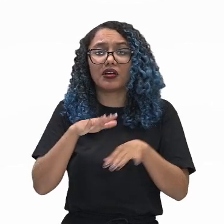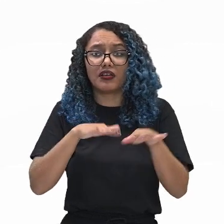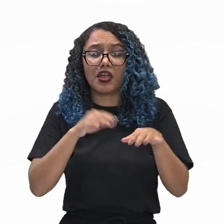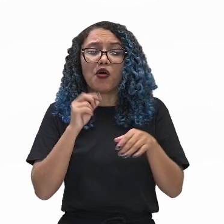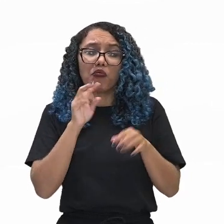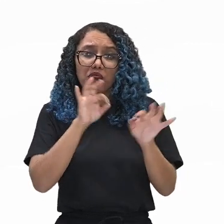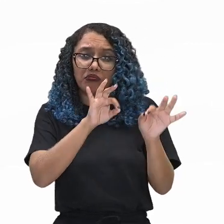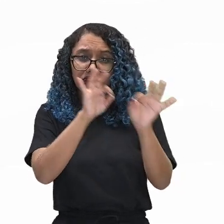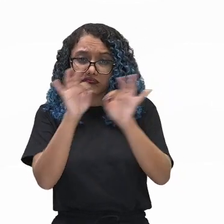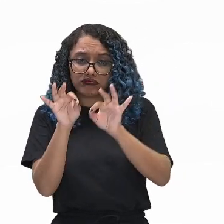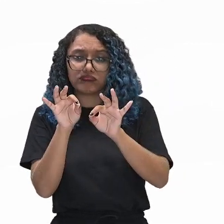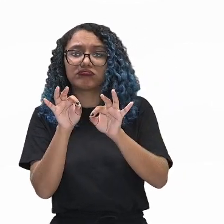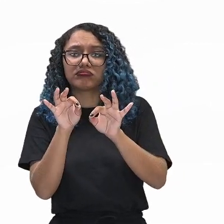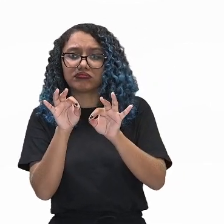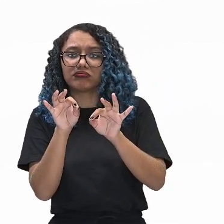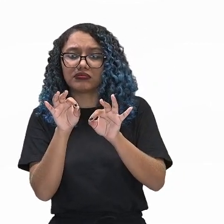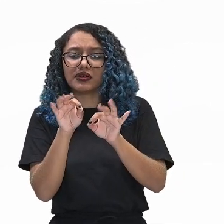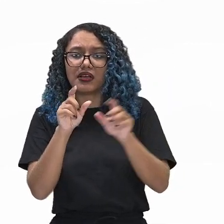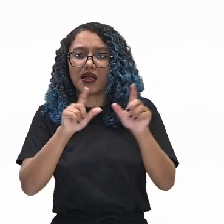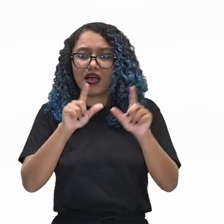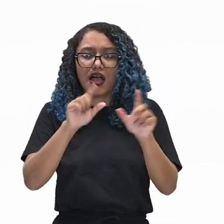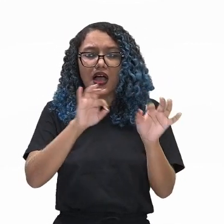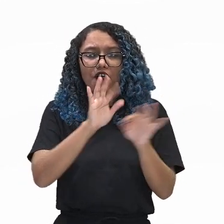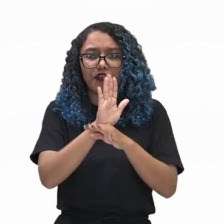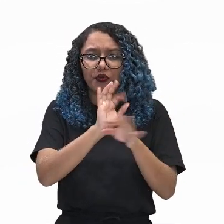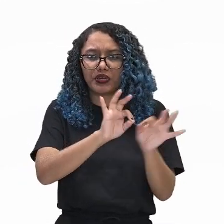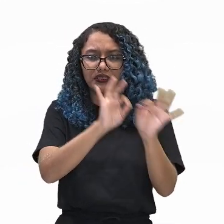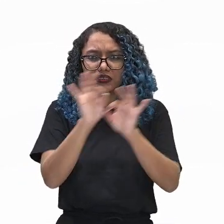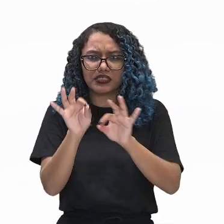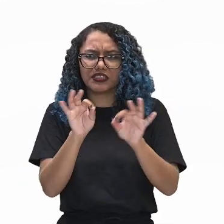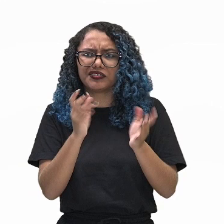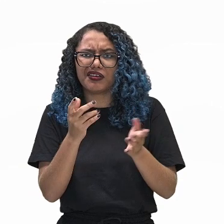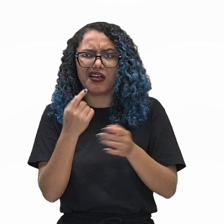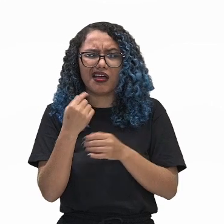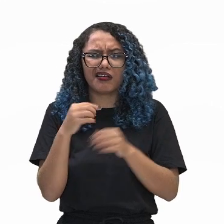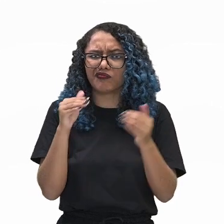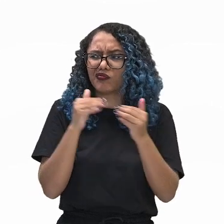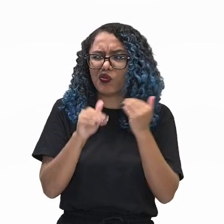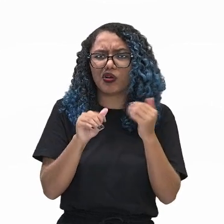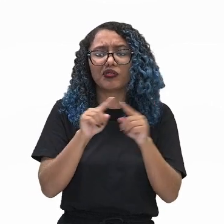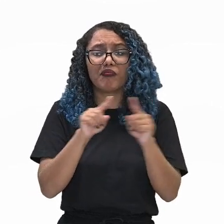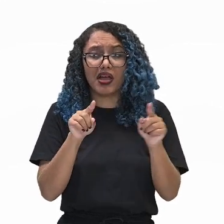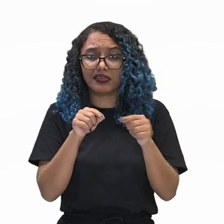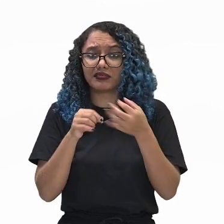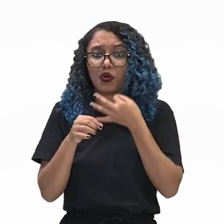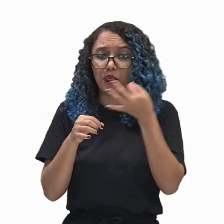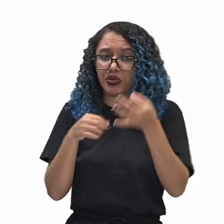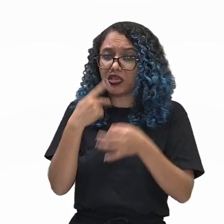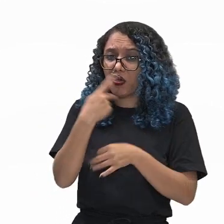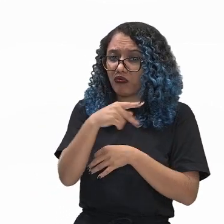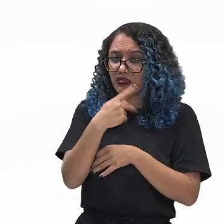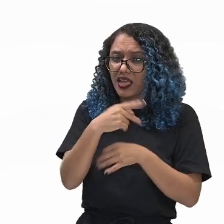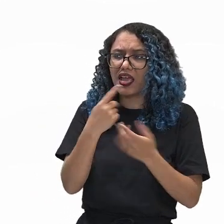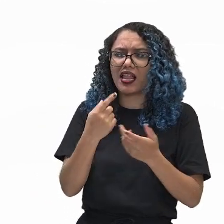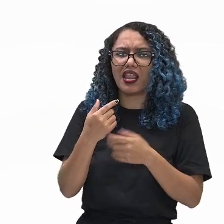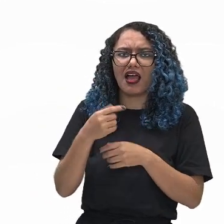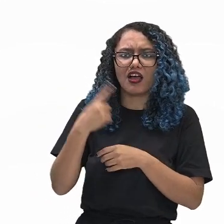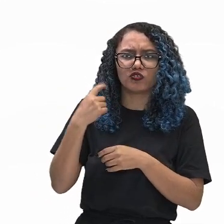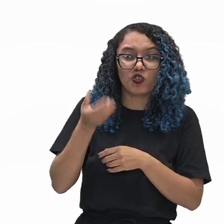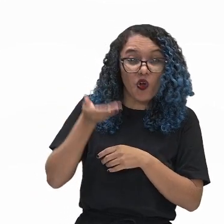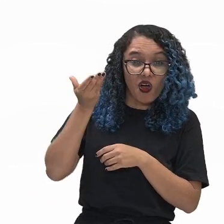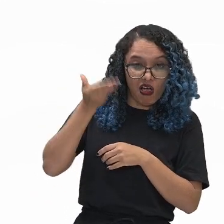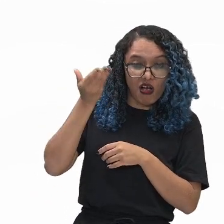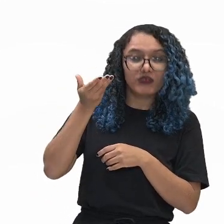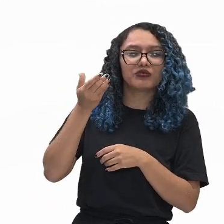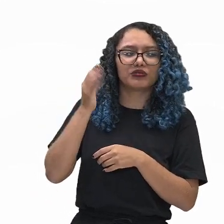mas na opinião dela, de fato, ela acha que a música acontece ali de forma alta, não é? É penetrante, ou seja, vai lá no fundo da